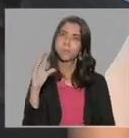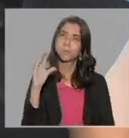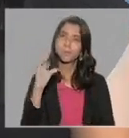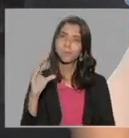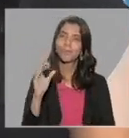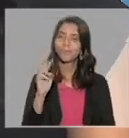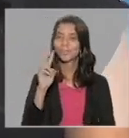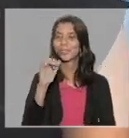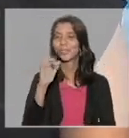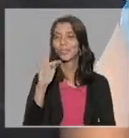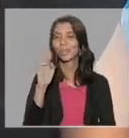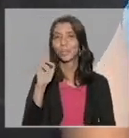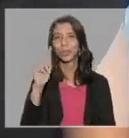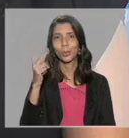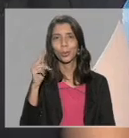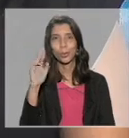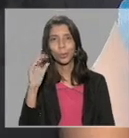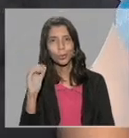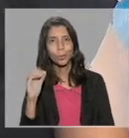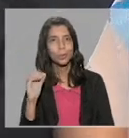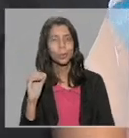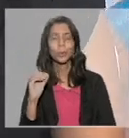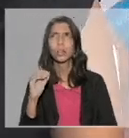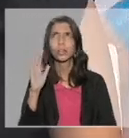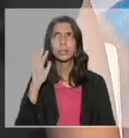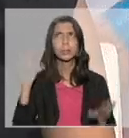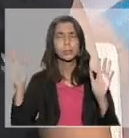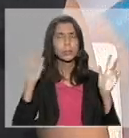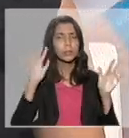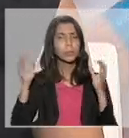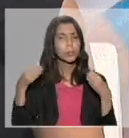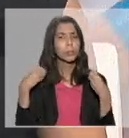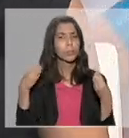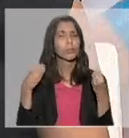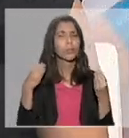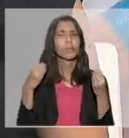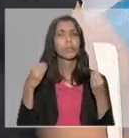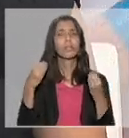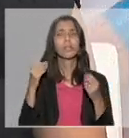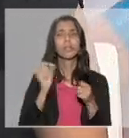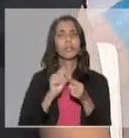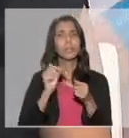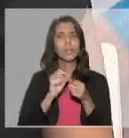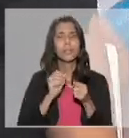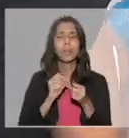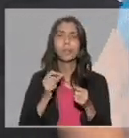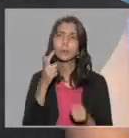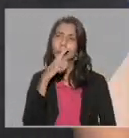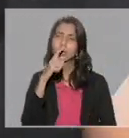grossura, Vitor Hugo... Balzac. E você fica imaginando como é que esses caras